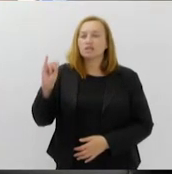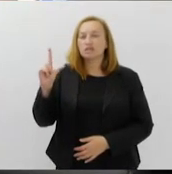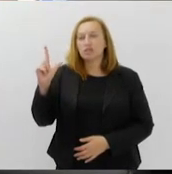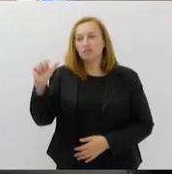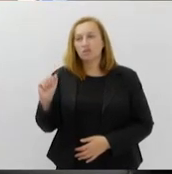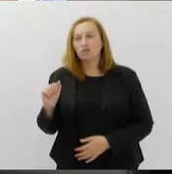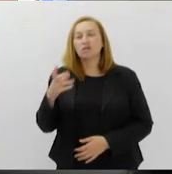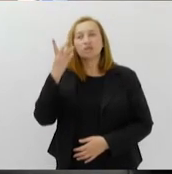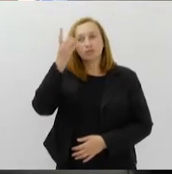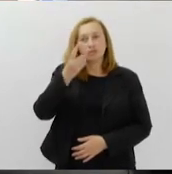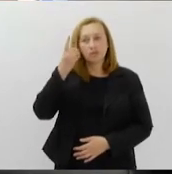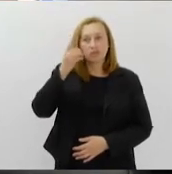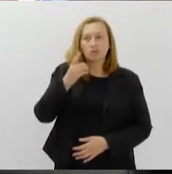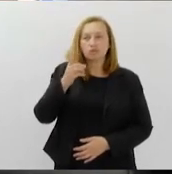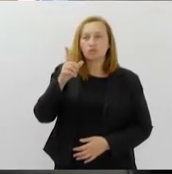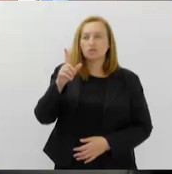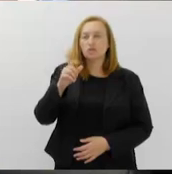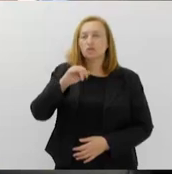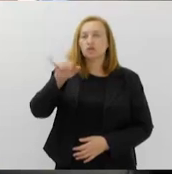Deputado Júlio Rocha.